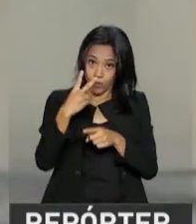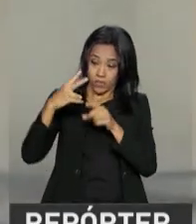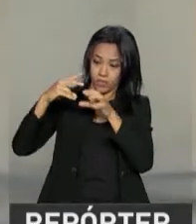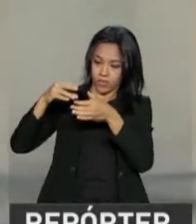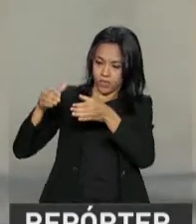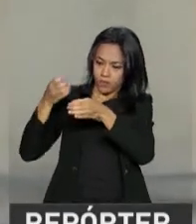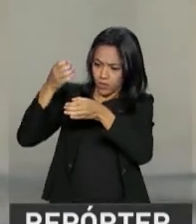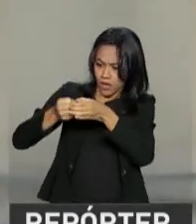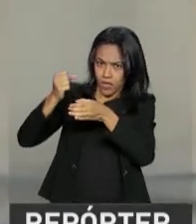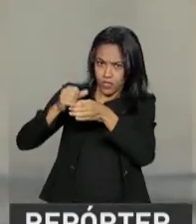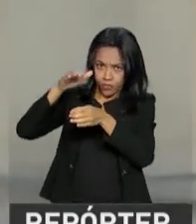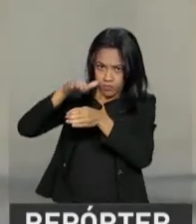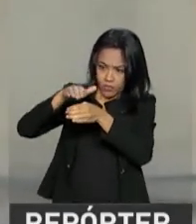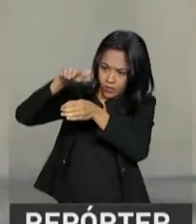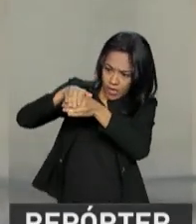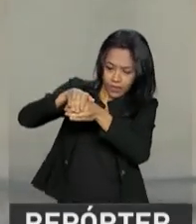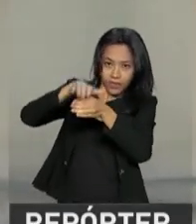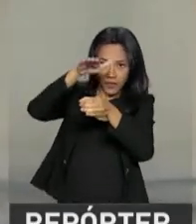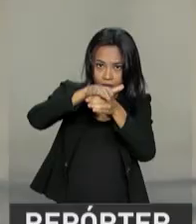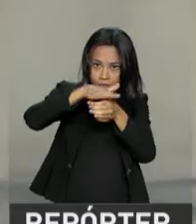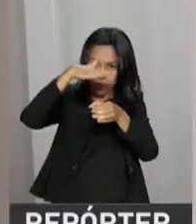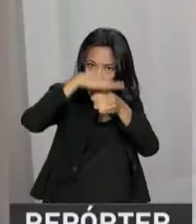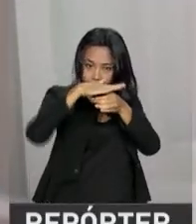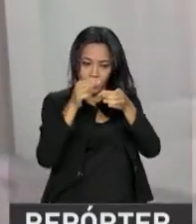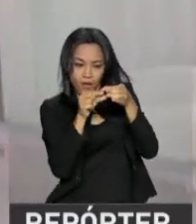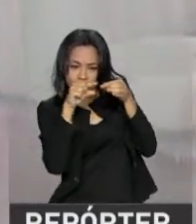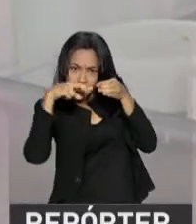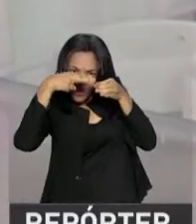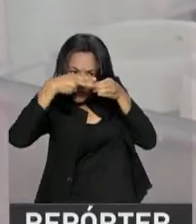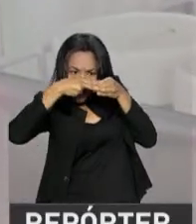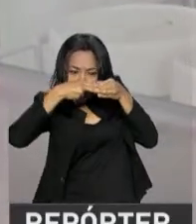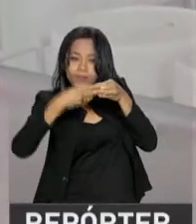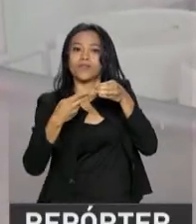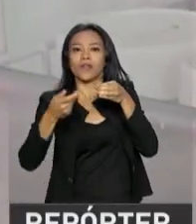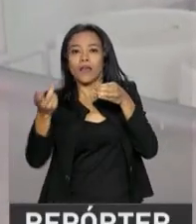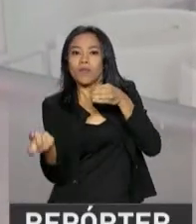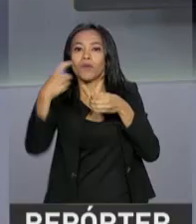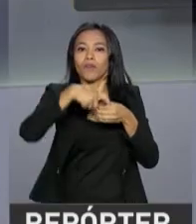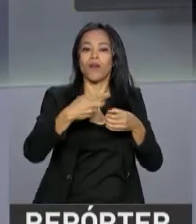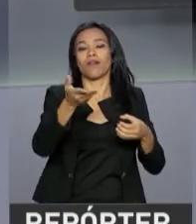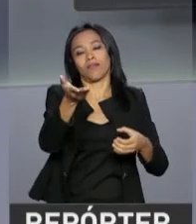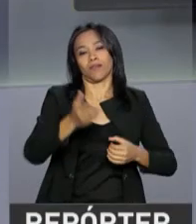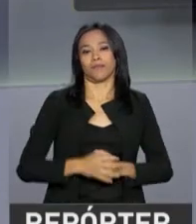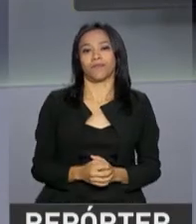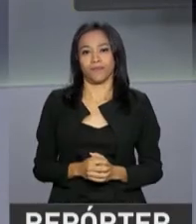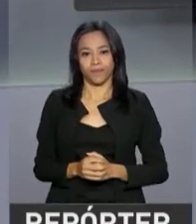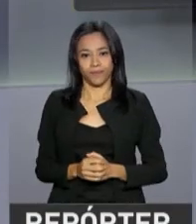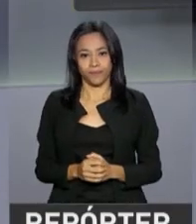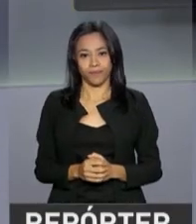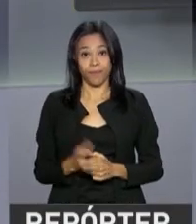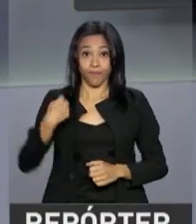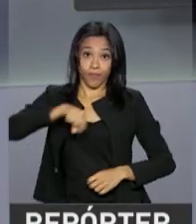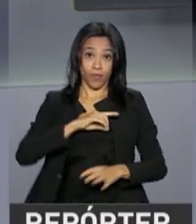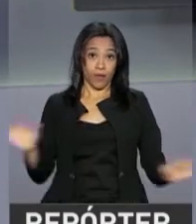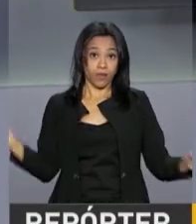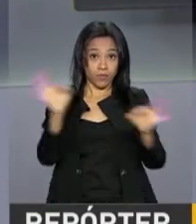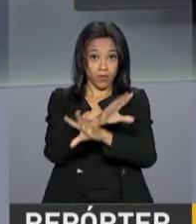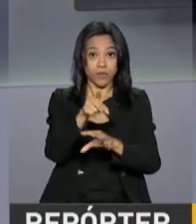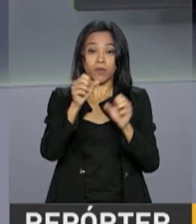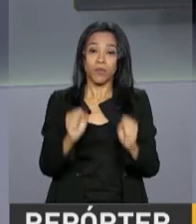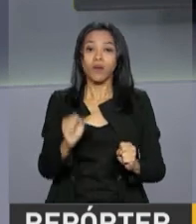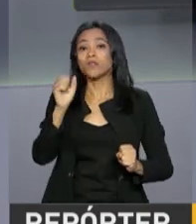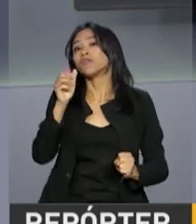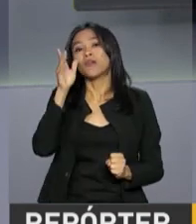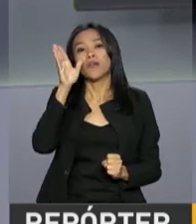leite retirado no frasco e a tampa de plástico. Volte a congelar o frasco. Nós ficamos por aqui. Você pode